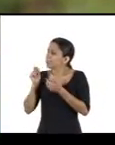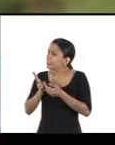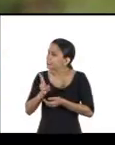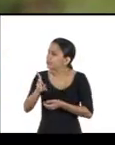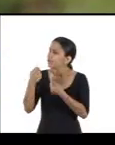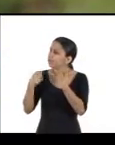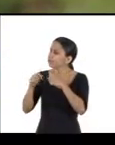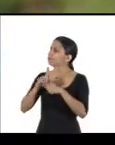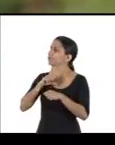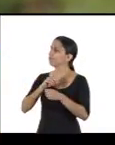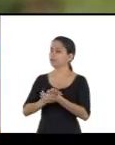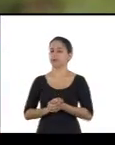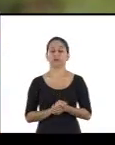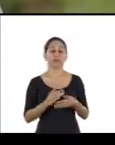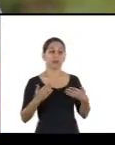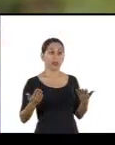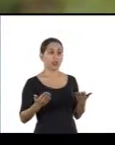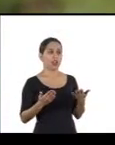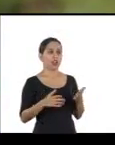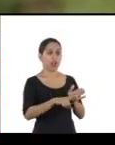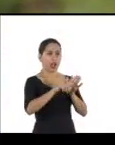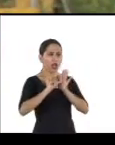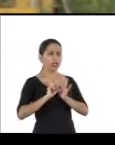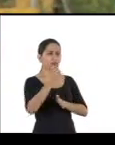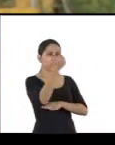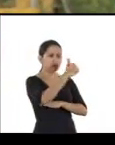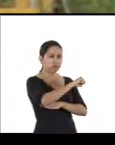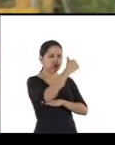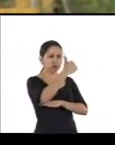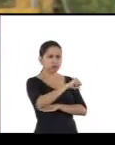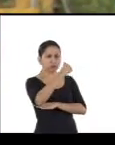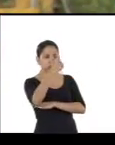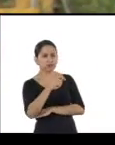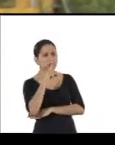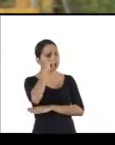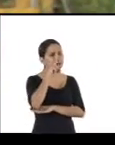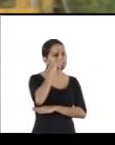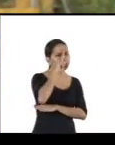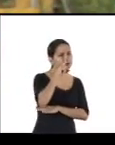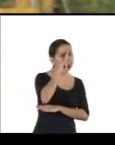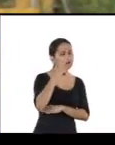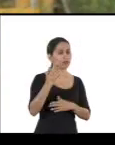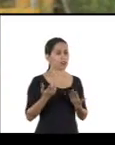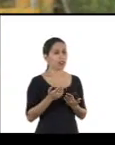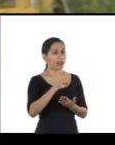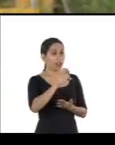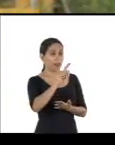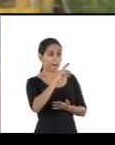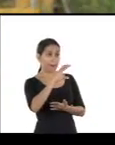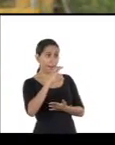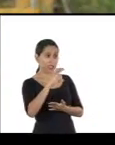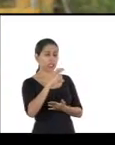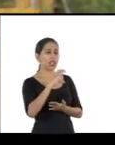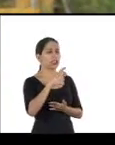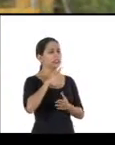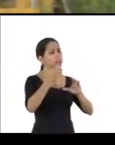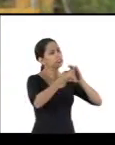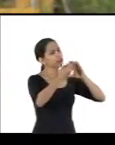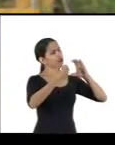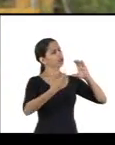Olha, o que vai determinar isso é uma análise prévia dos riscos. Cada equipamento de proteção coletiva tem uma caracterização,